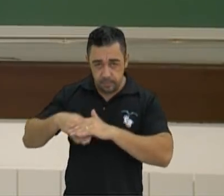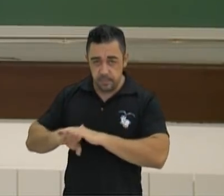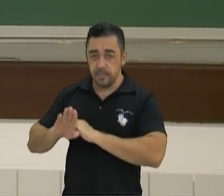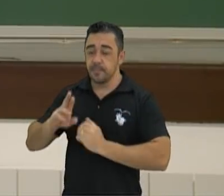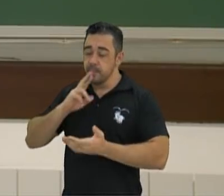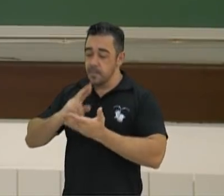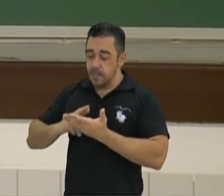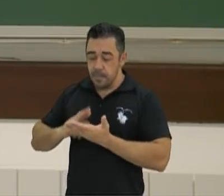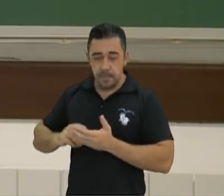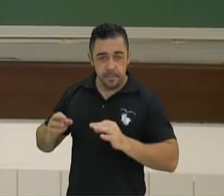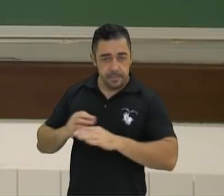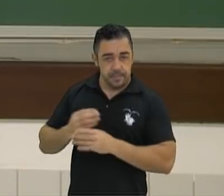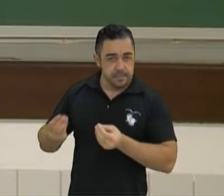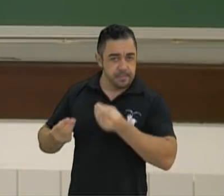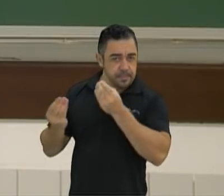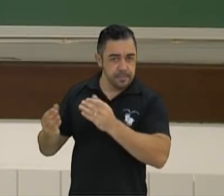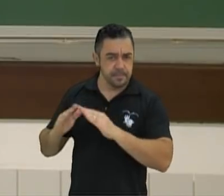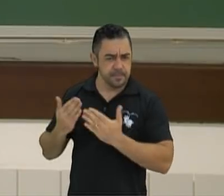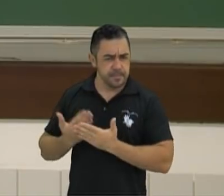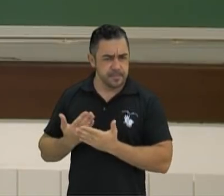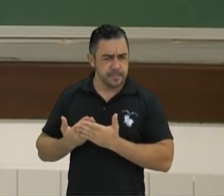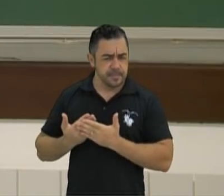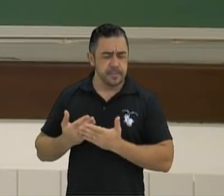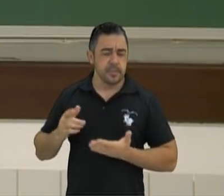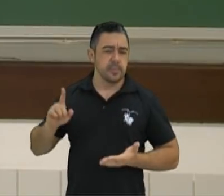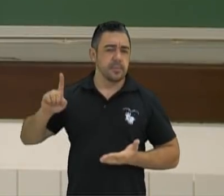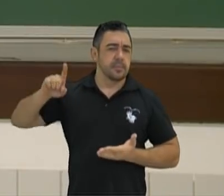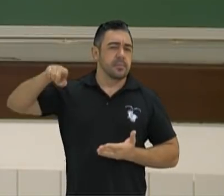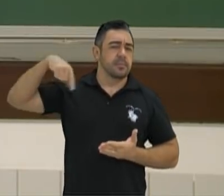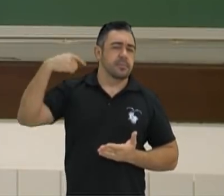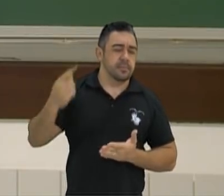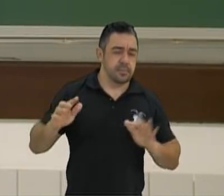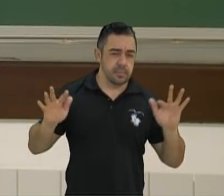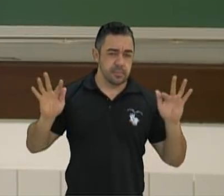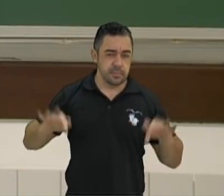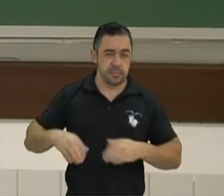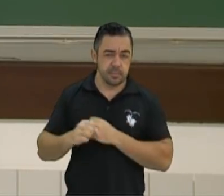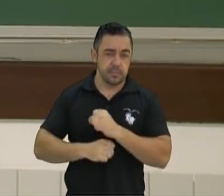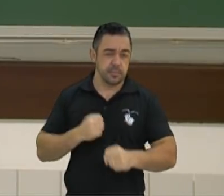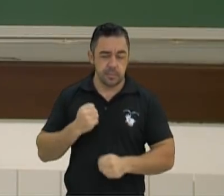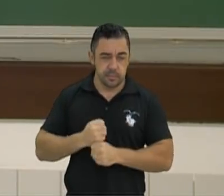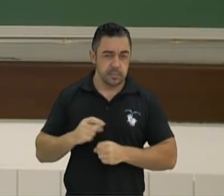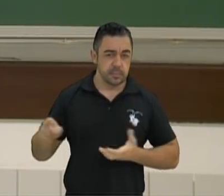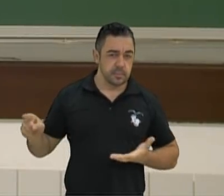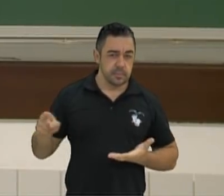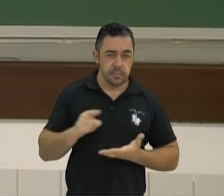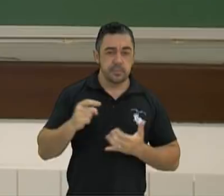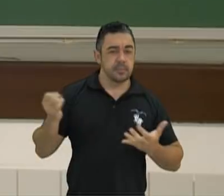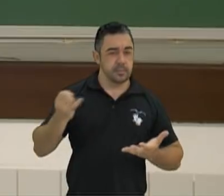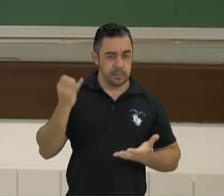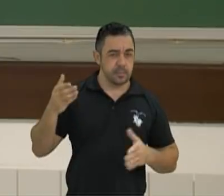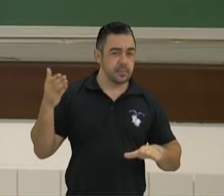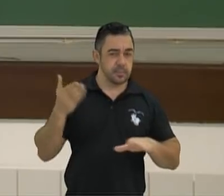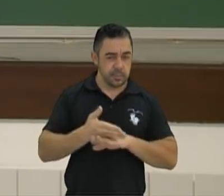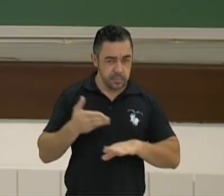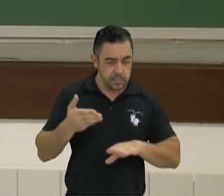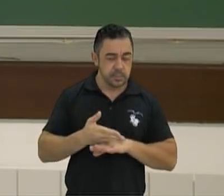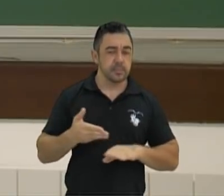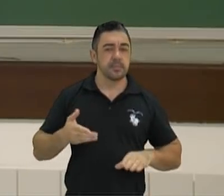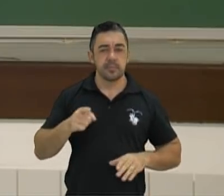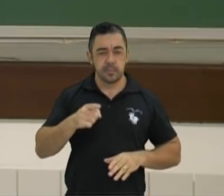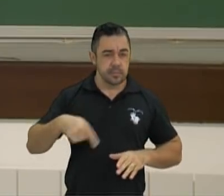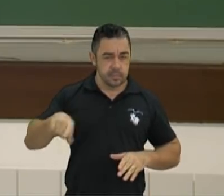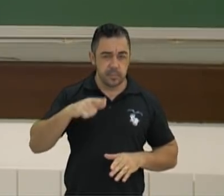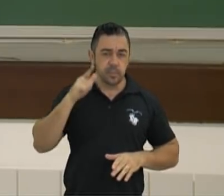de acompanhar as aulas. Nós estamos no final do ano letivo, então é importante que você participe, que você